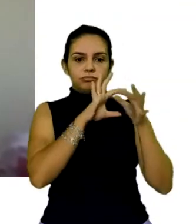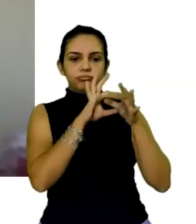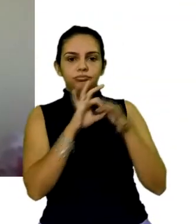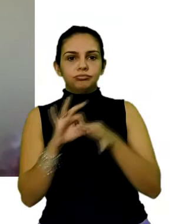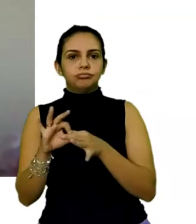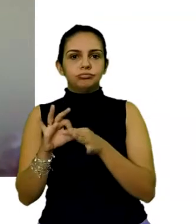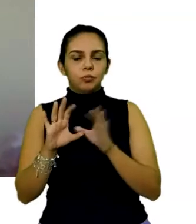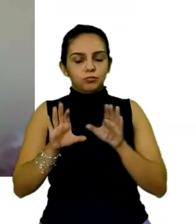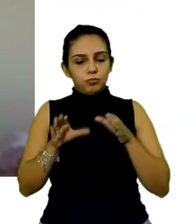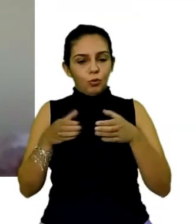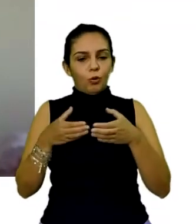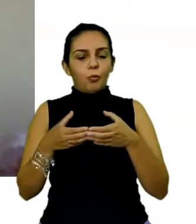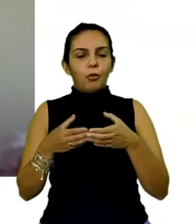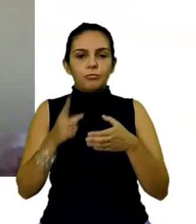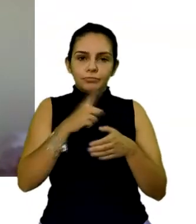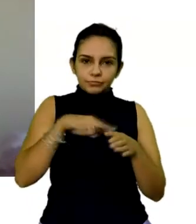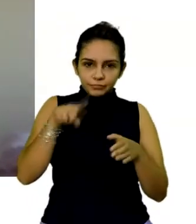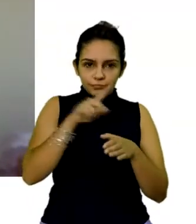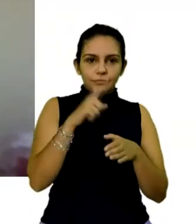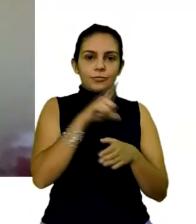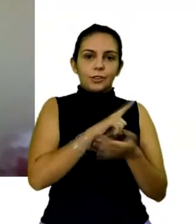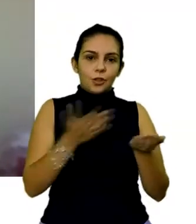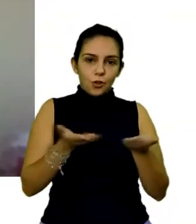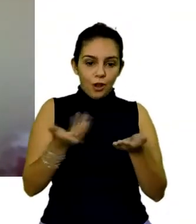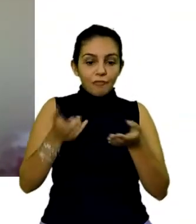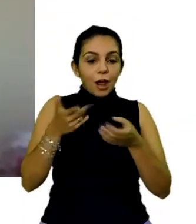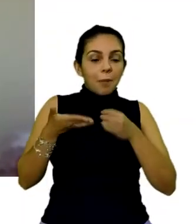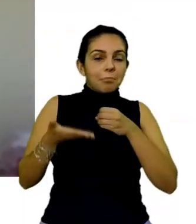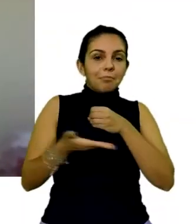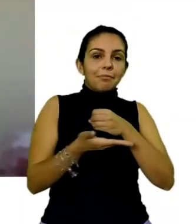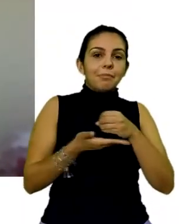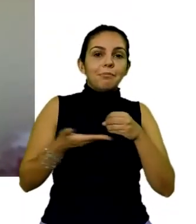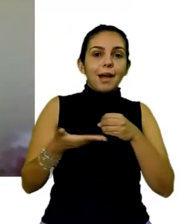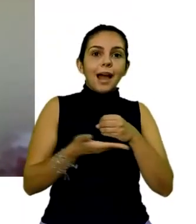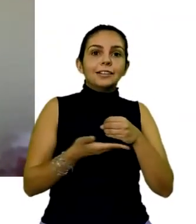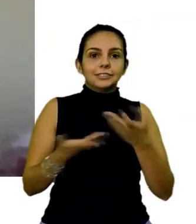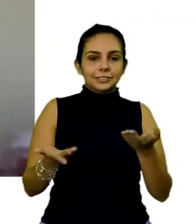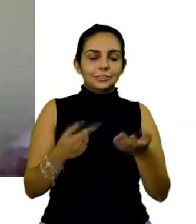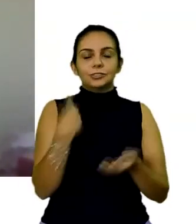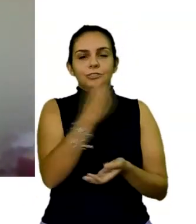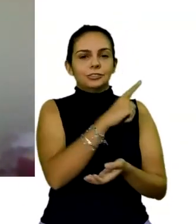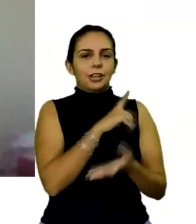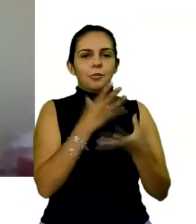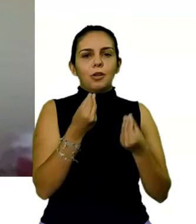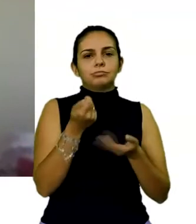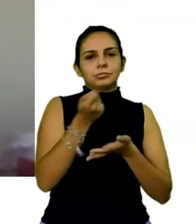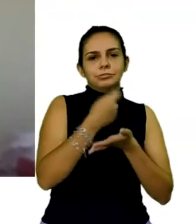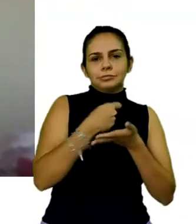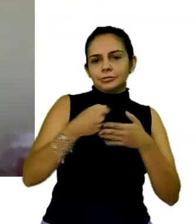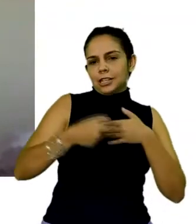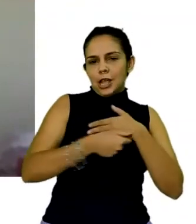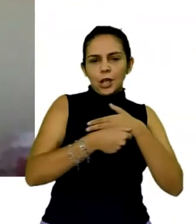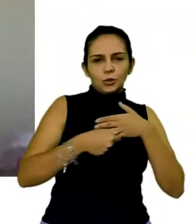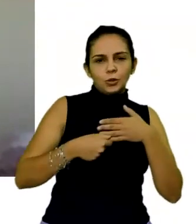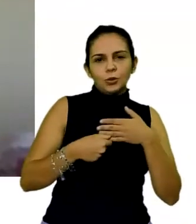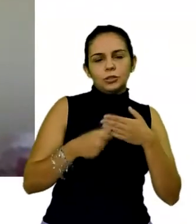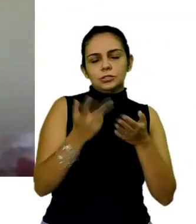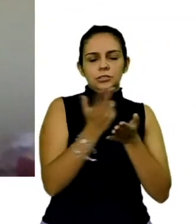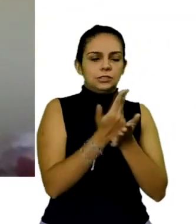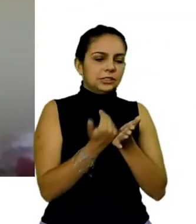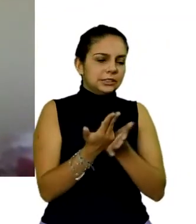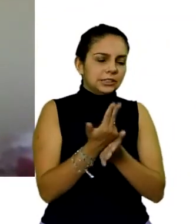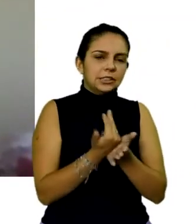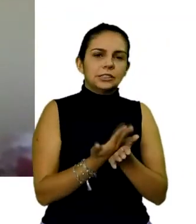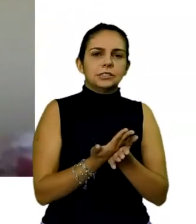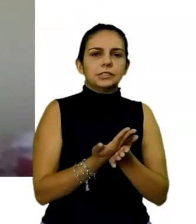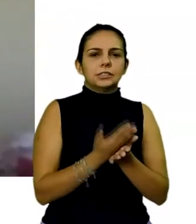alicerce. Que daí o que a gente tem hoje. Hoje nós temos muitos escritores, muitos